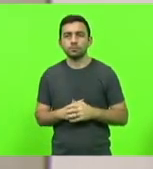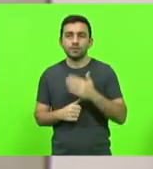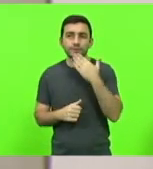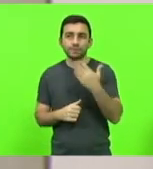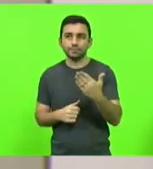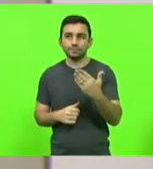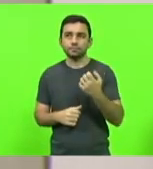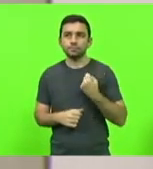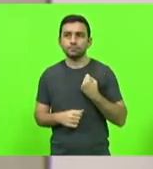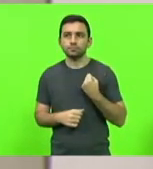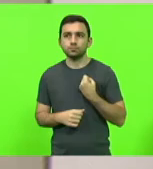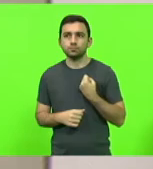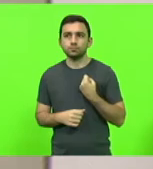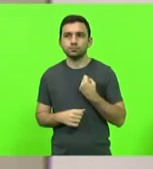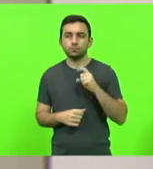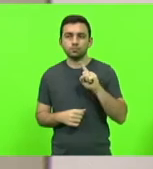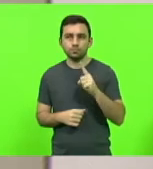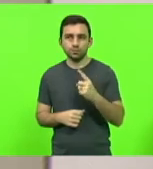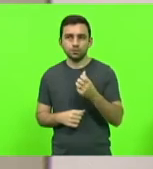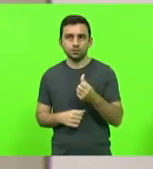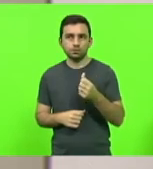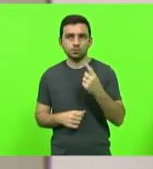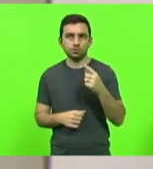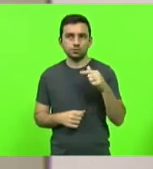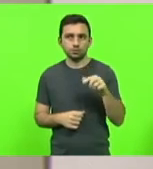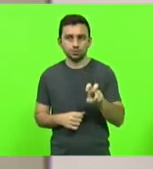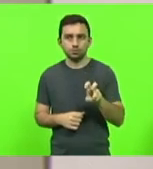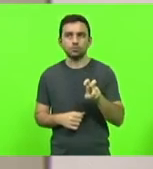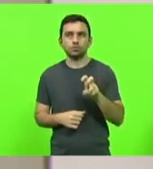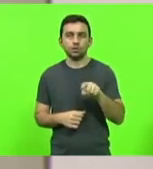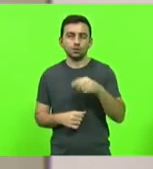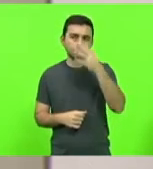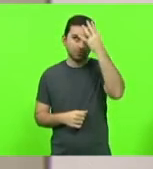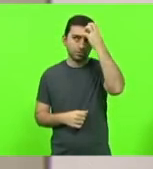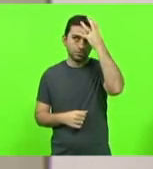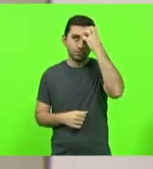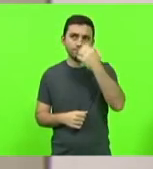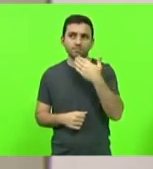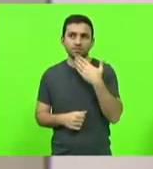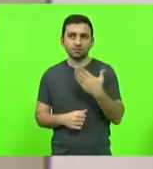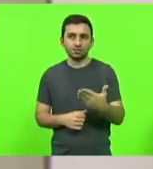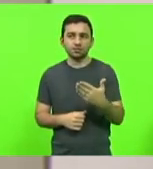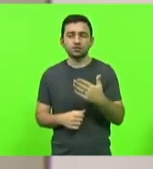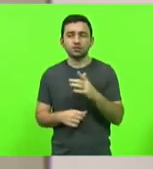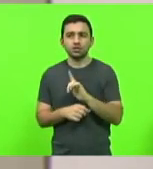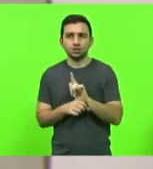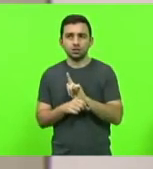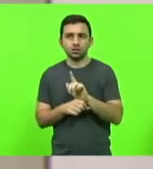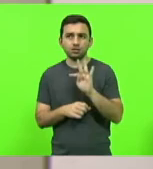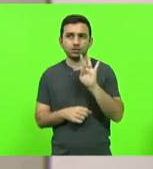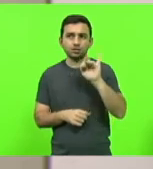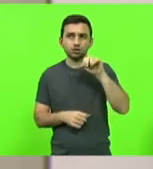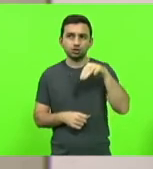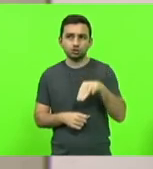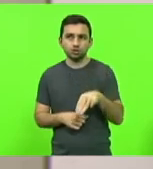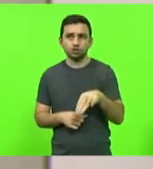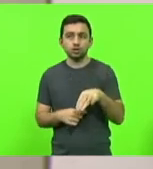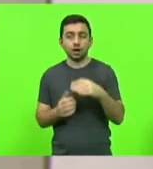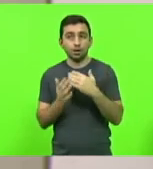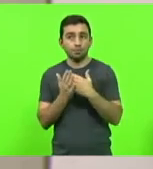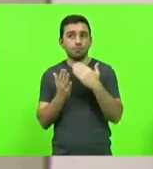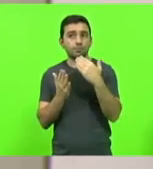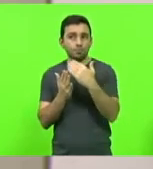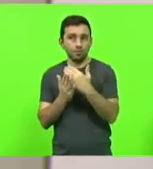Requerimentos. Requerimento 1615, autor deputado Ismael dos Santos, solicitando ao gerente da empresa TIM ampliação da rede de telefonia móvel